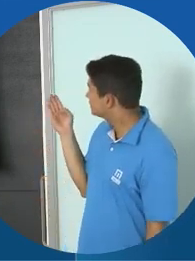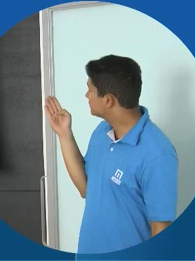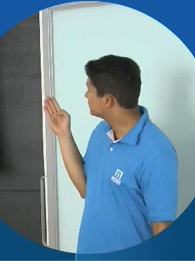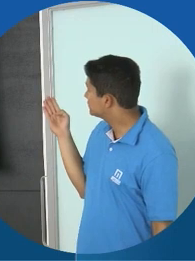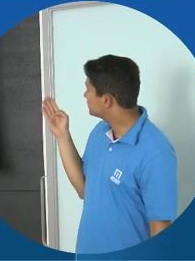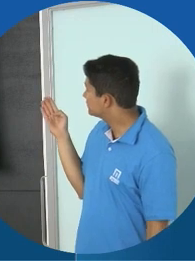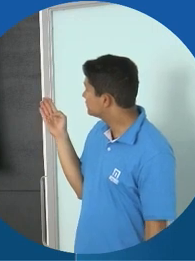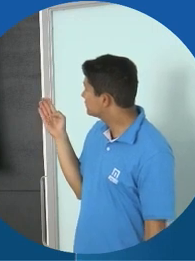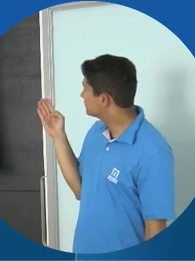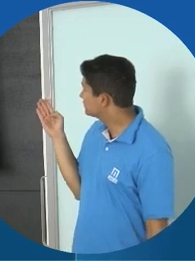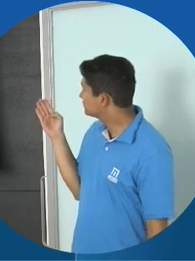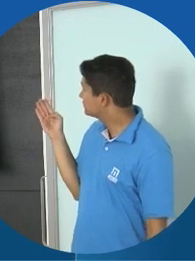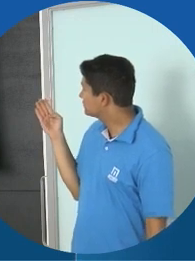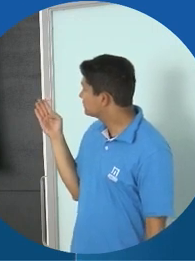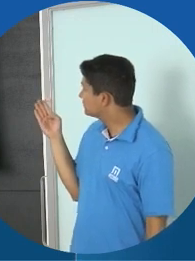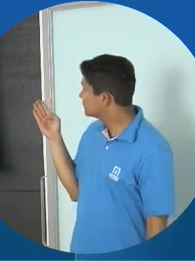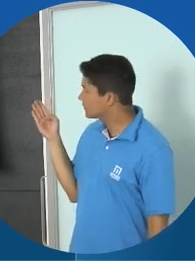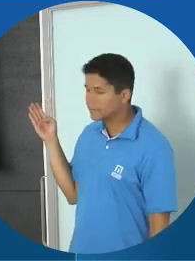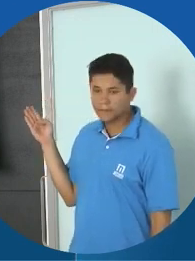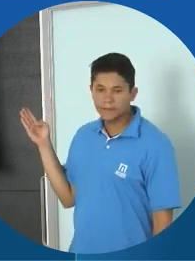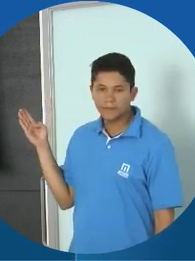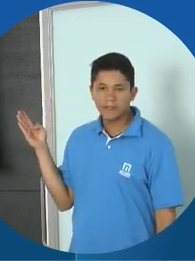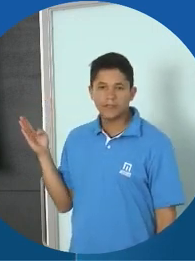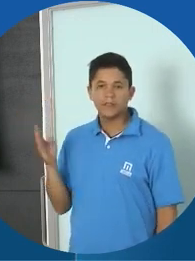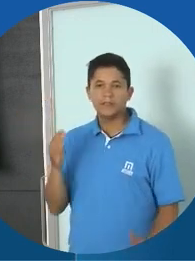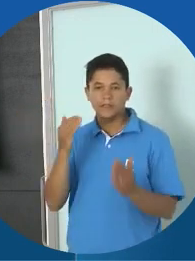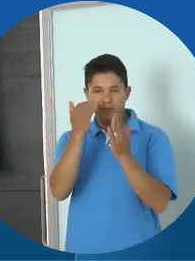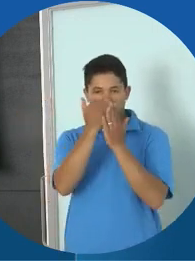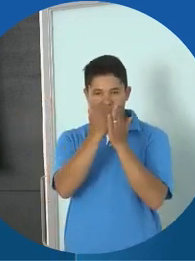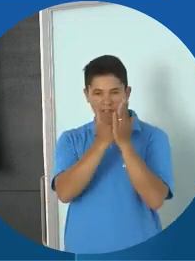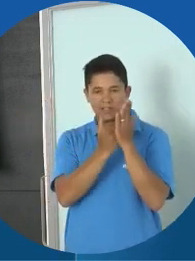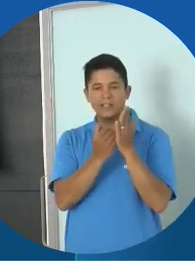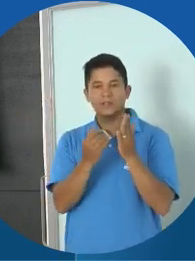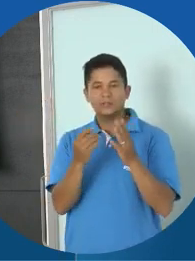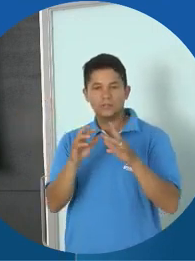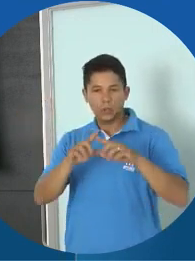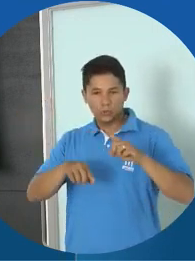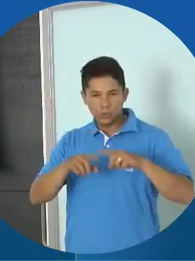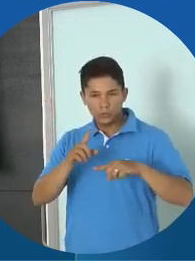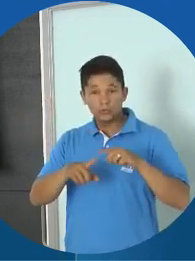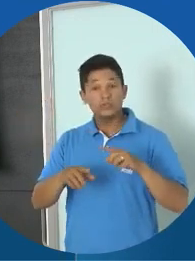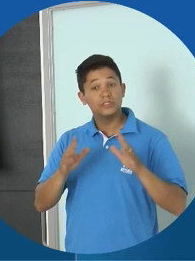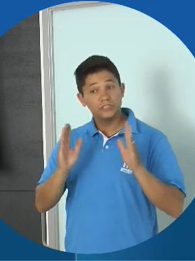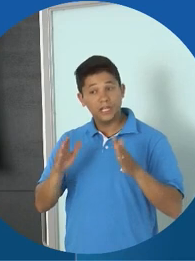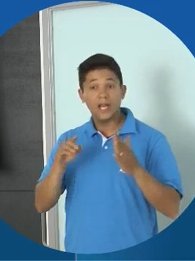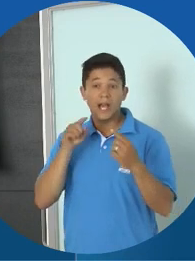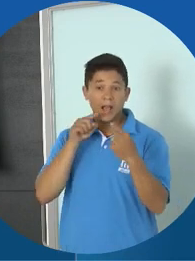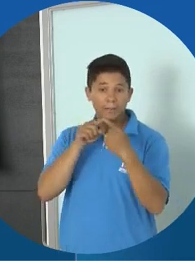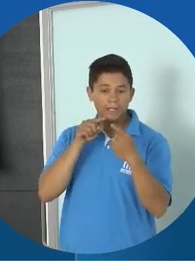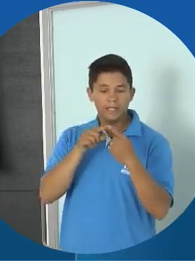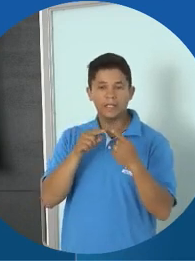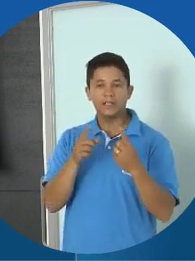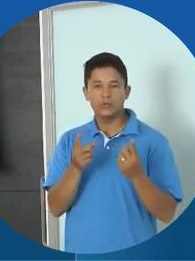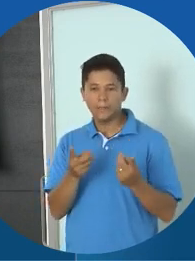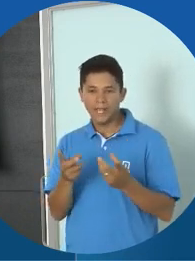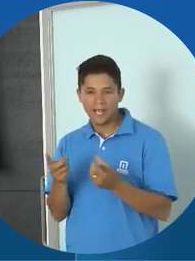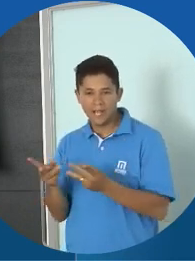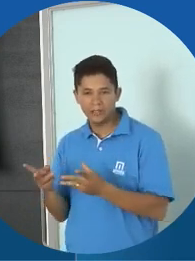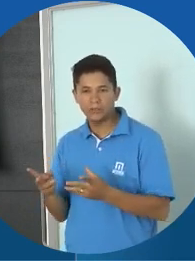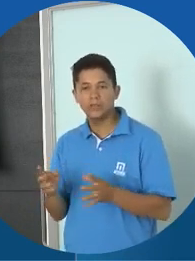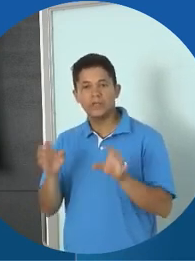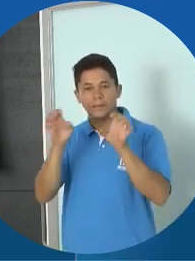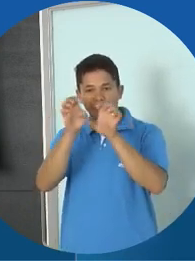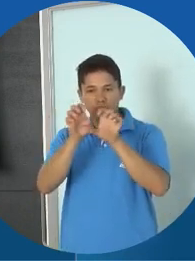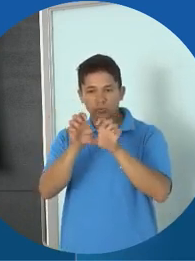elevadíssima, 35 MPa. Então, são produtos assim, que já estão sendo aplicados no mercado, isso para as